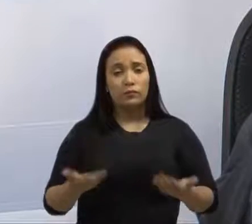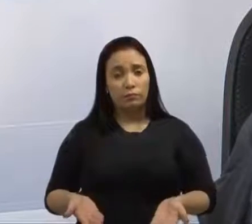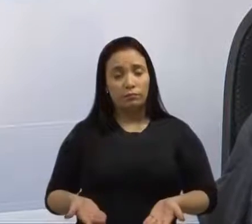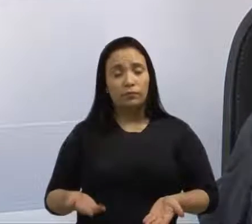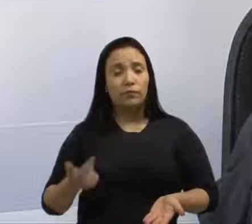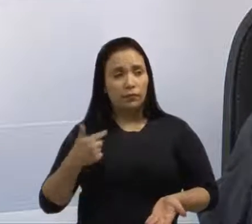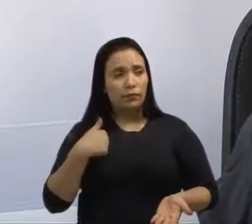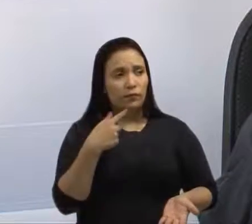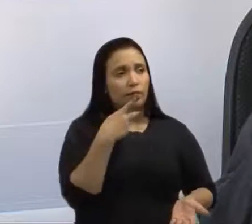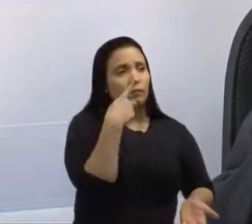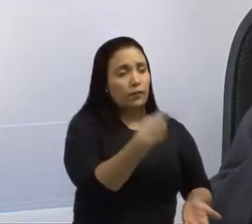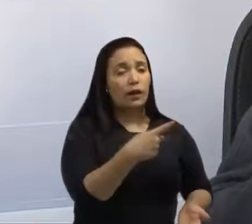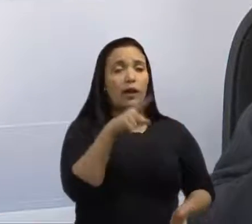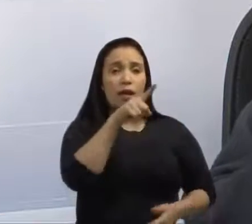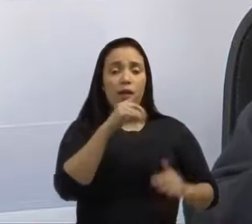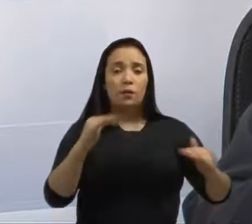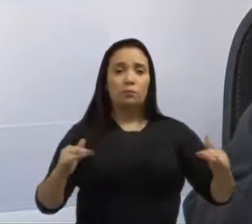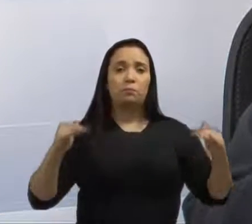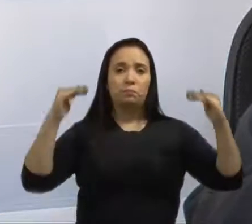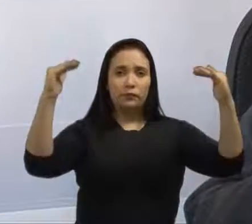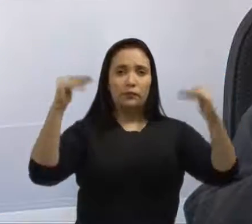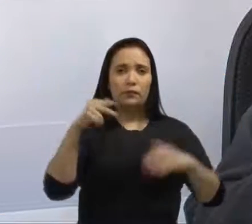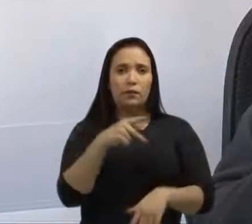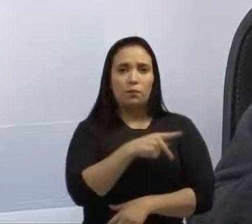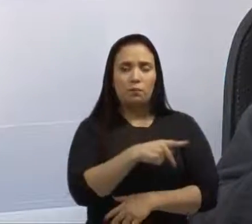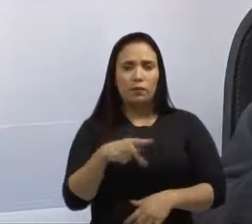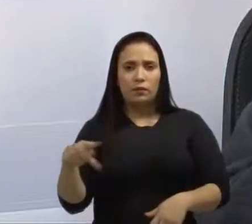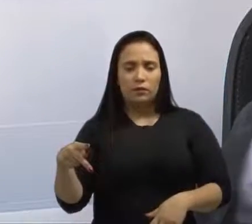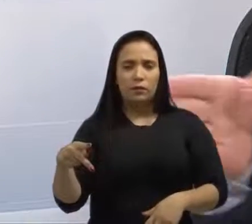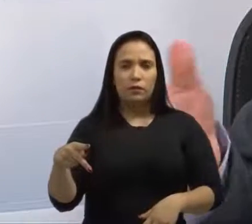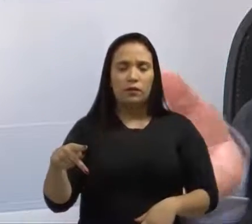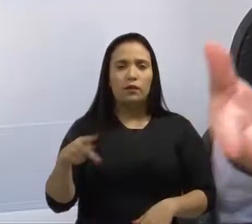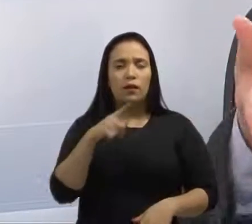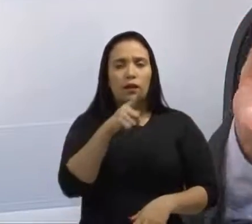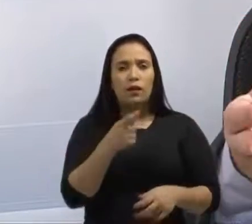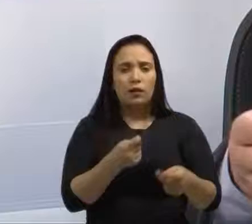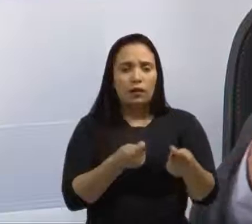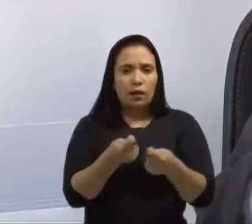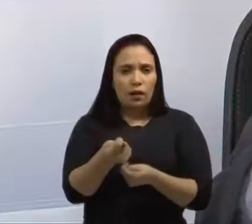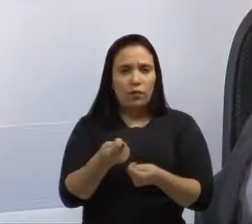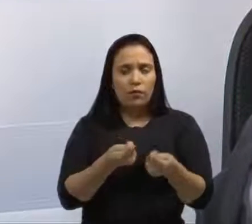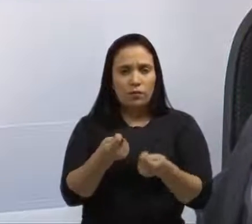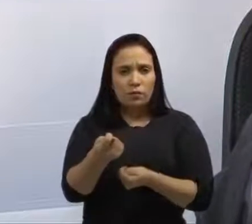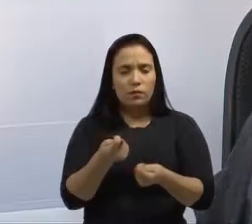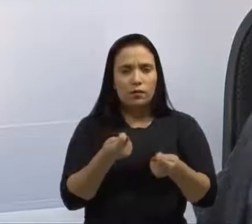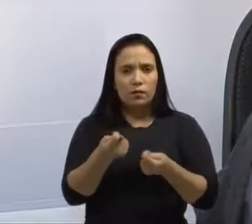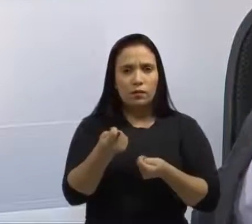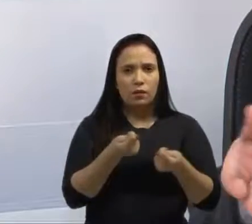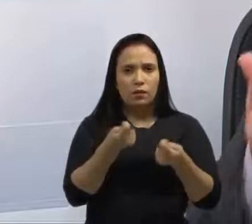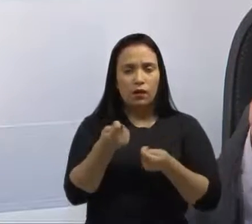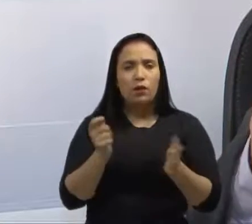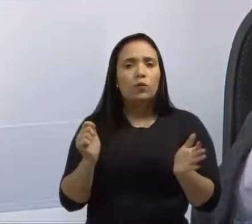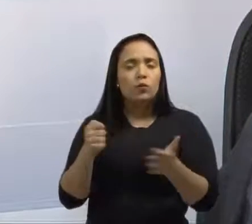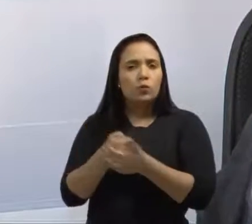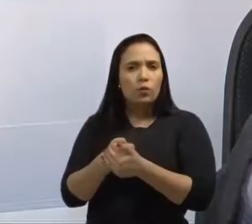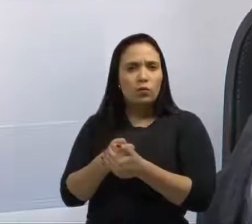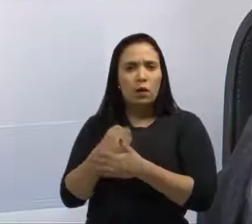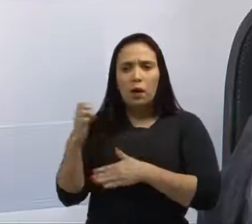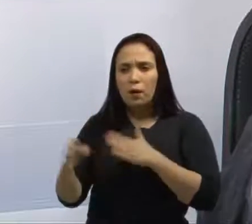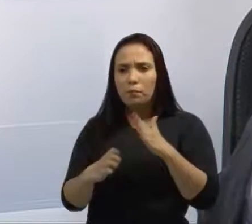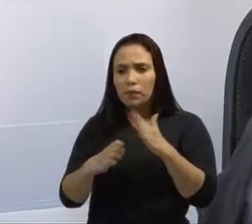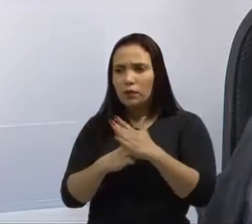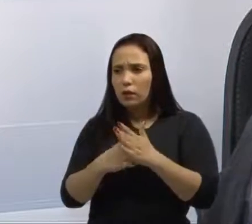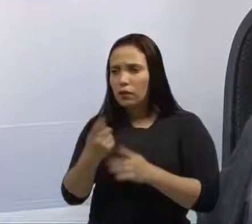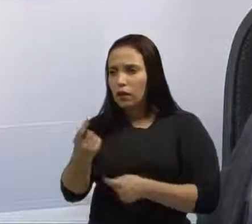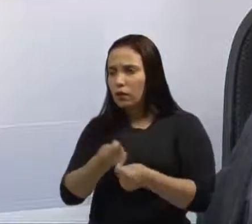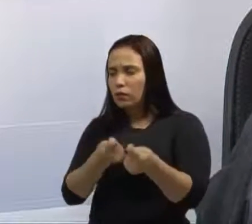sentado no cargo mais alto da República, negocia a escondida, nas caladas da noite, com um